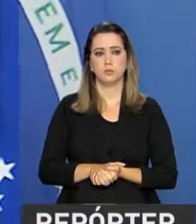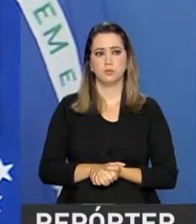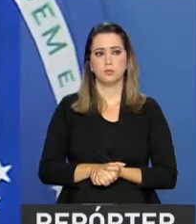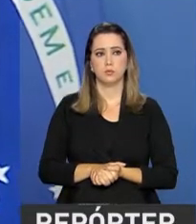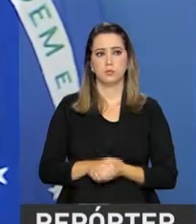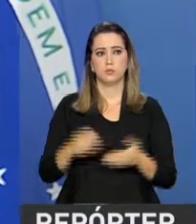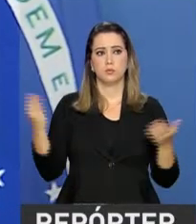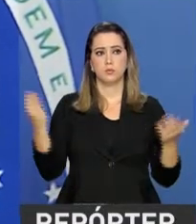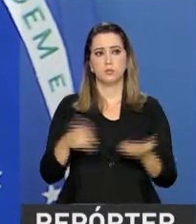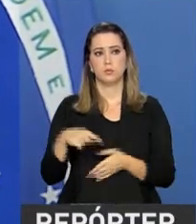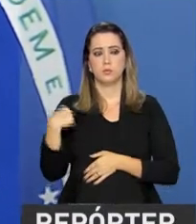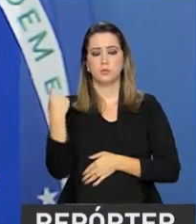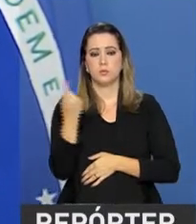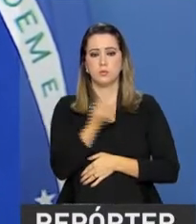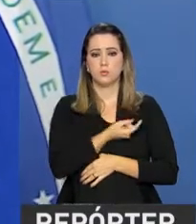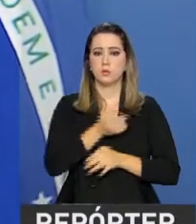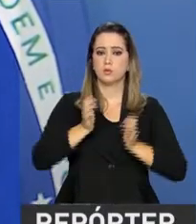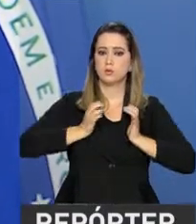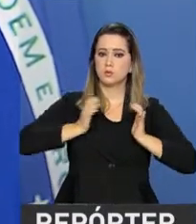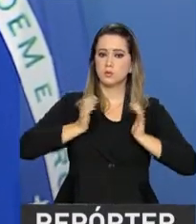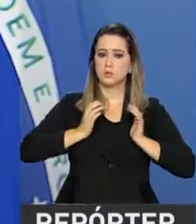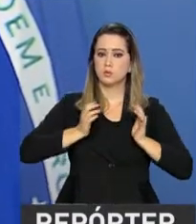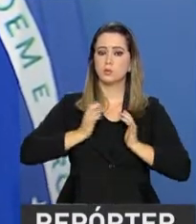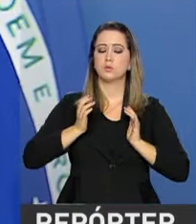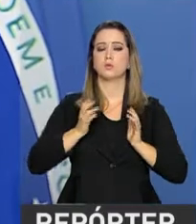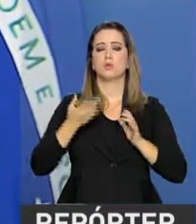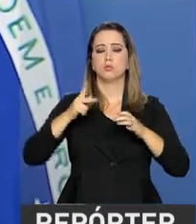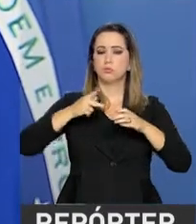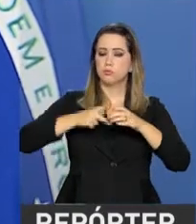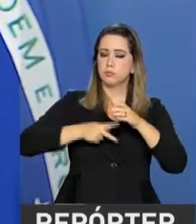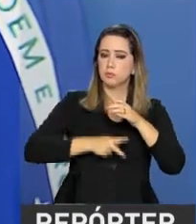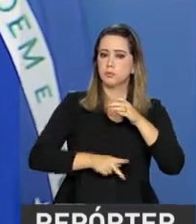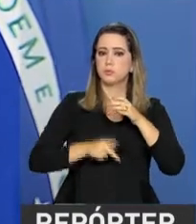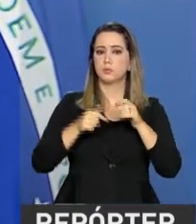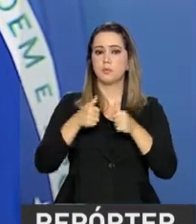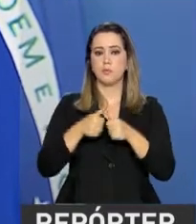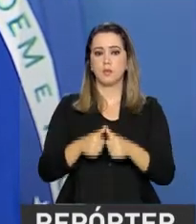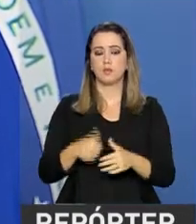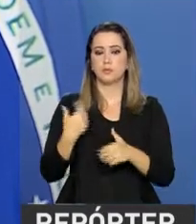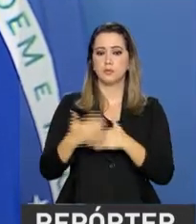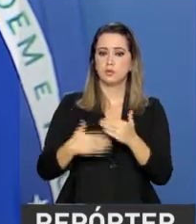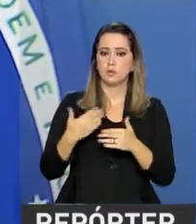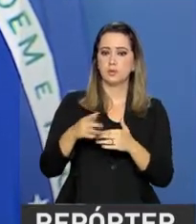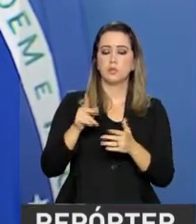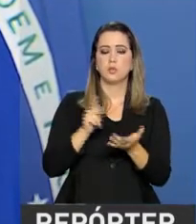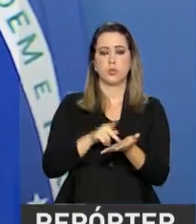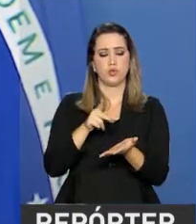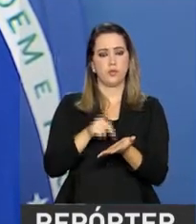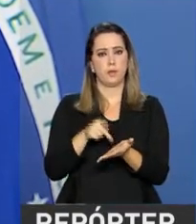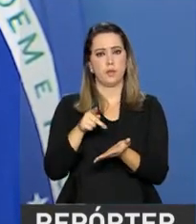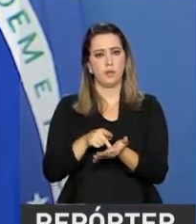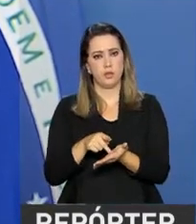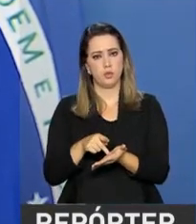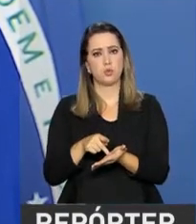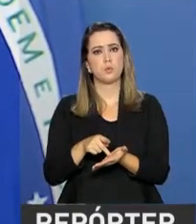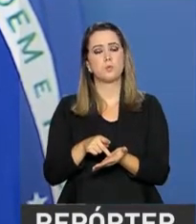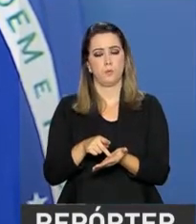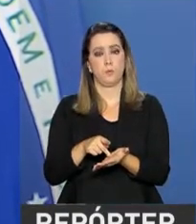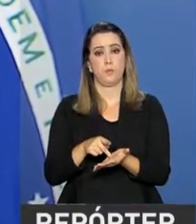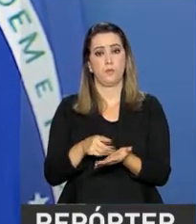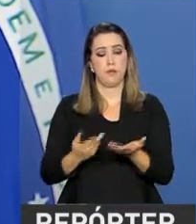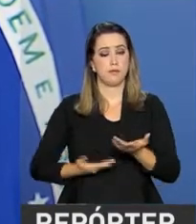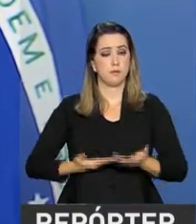as nossas riquezas do subsolo estão sendo efetivamente colocadas a